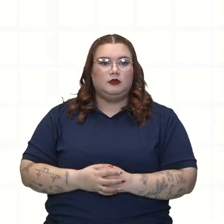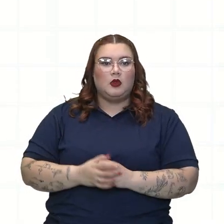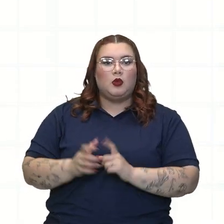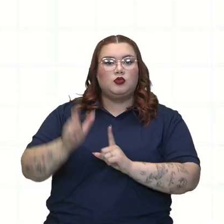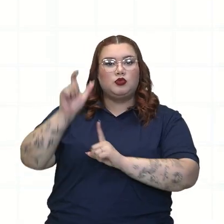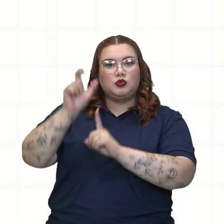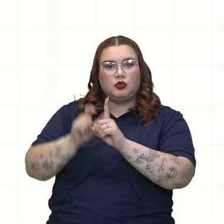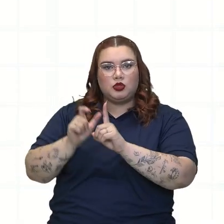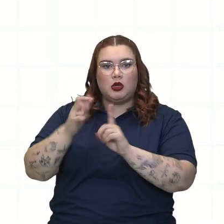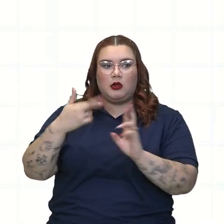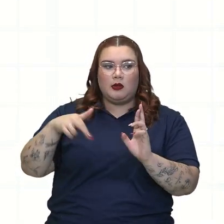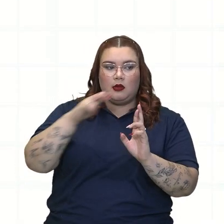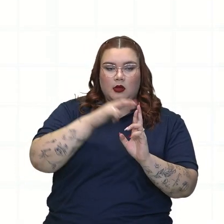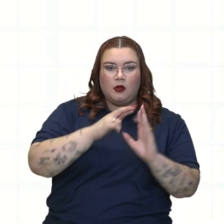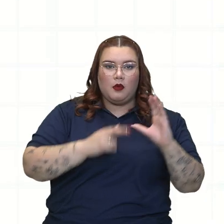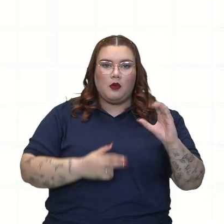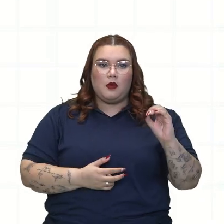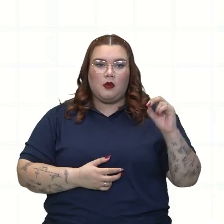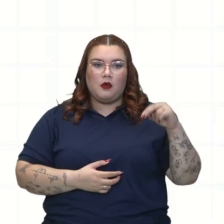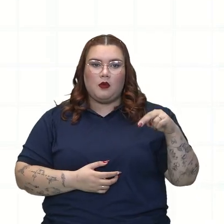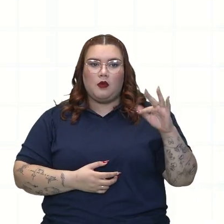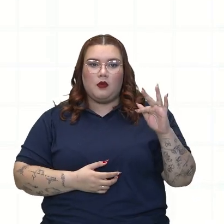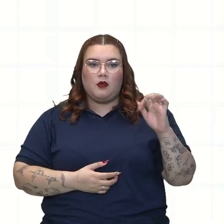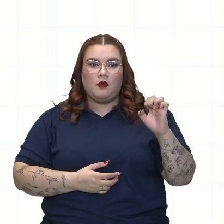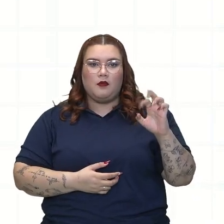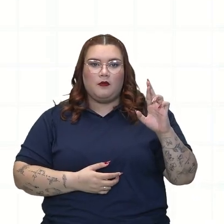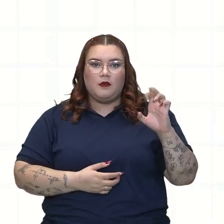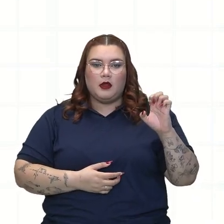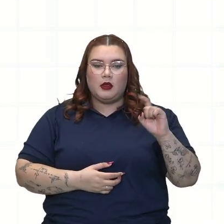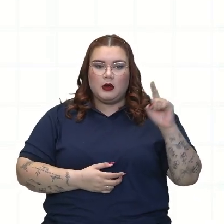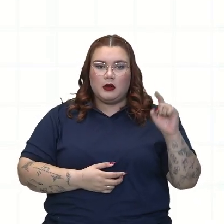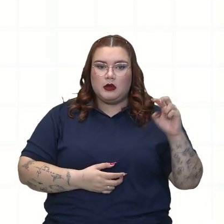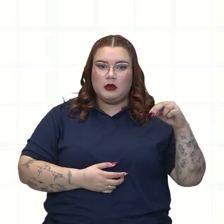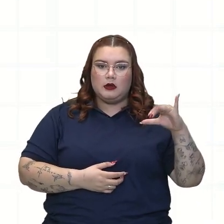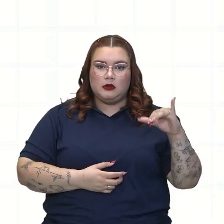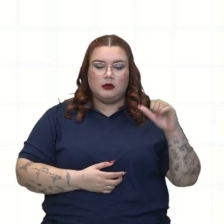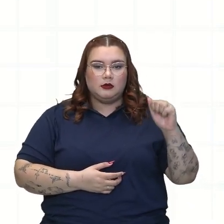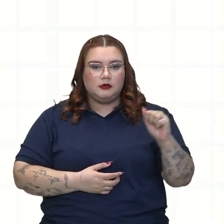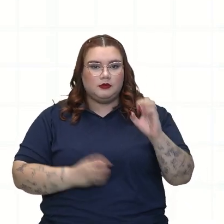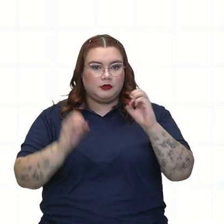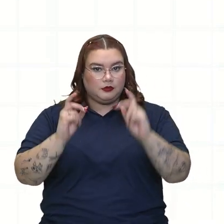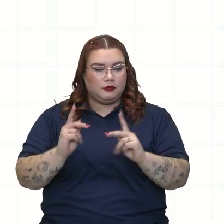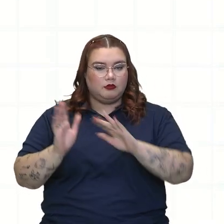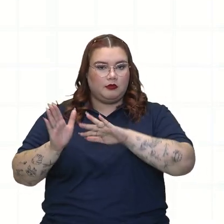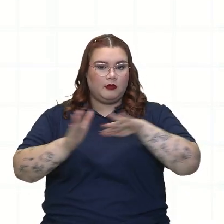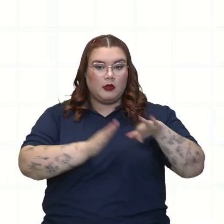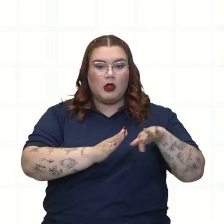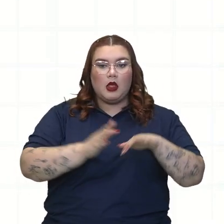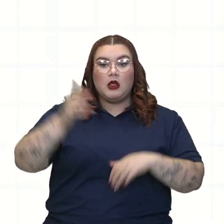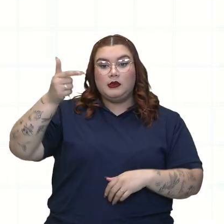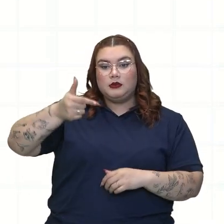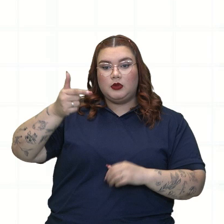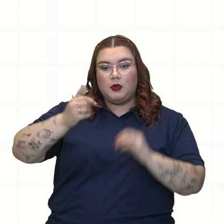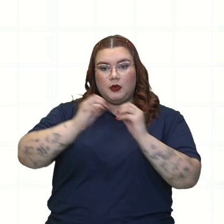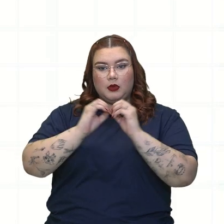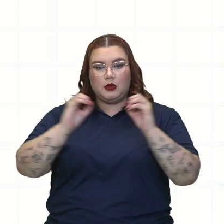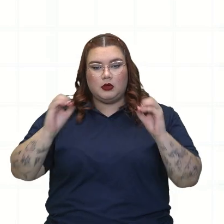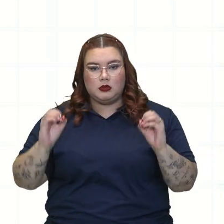aqui é conferência, tá, gente? Conferência. Aí eu vou para outra oração. A outra